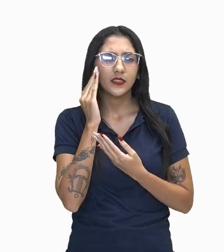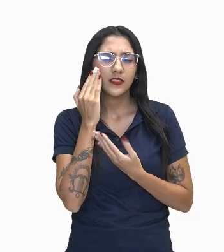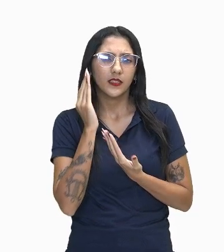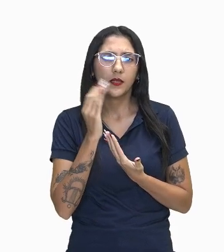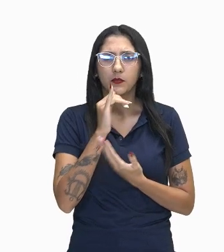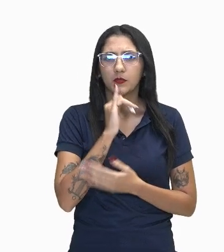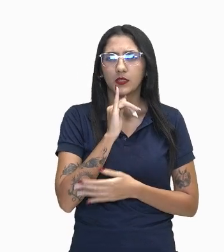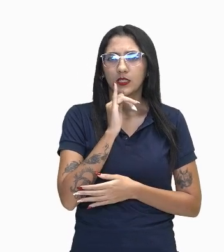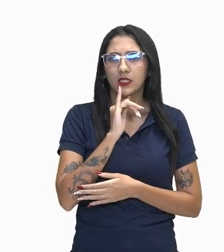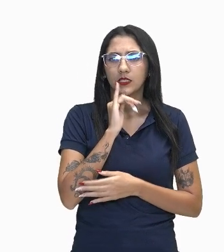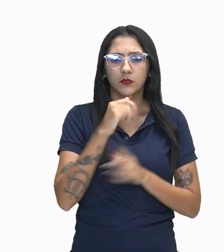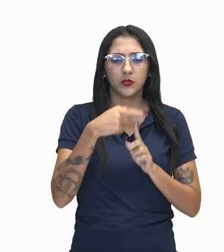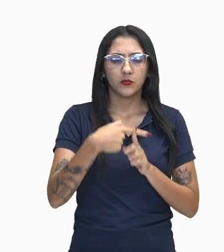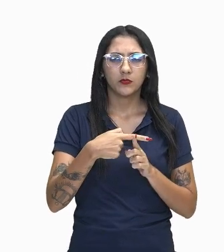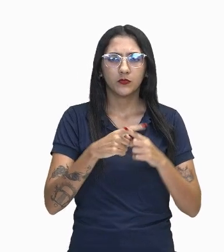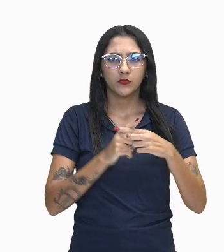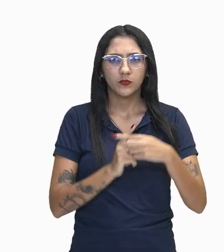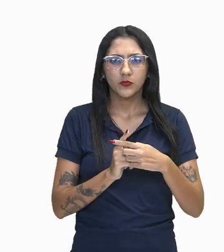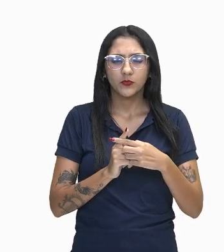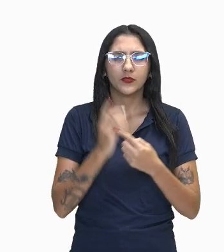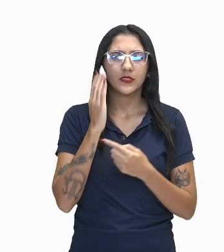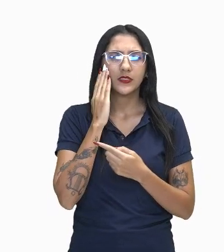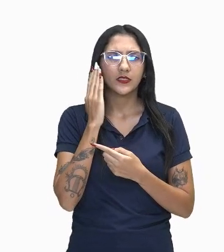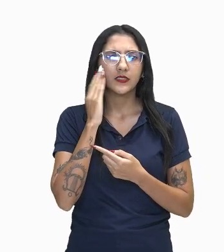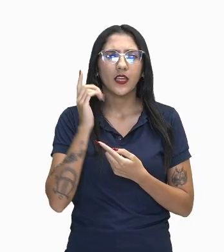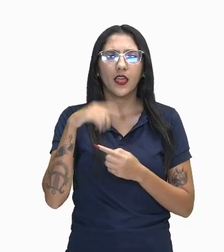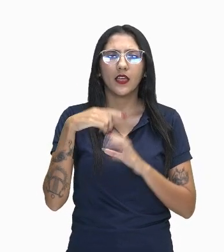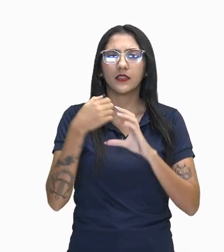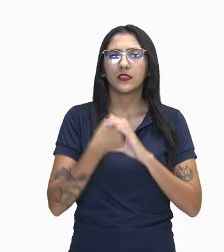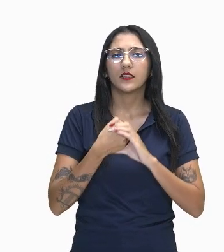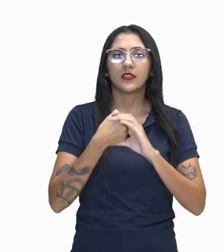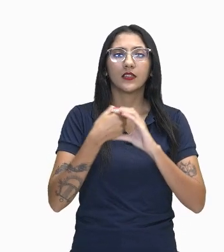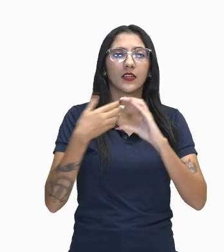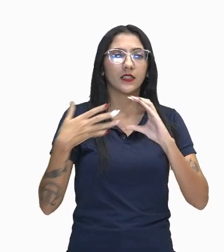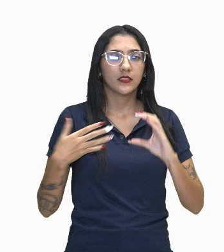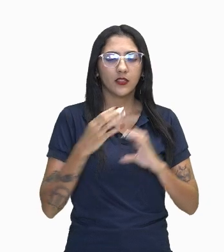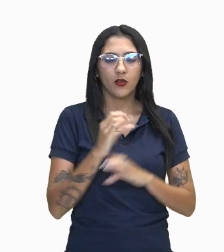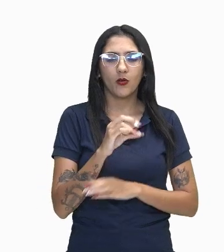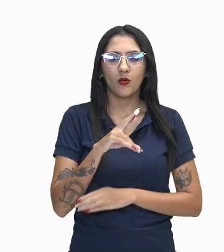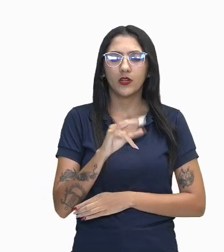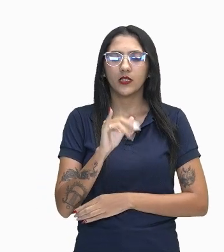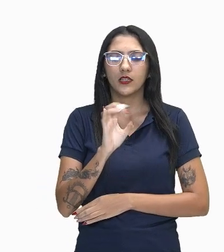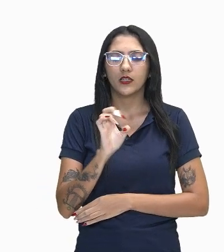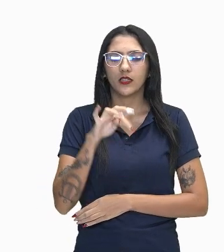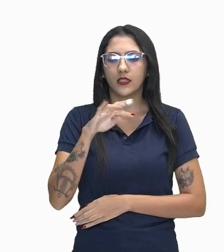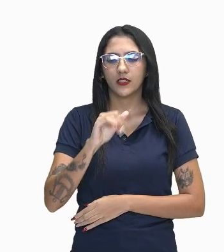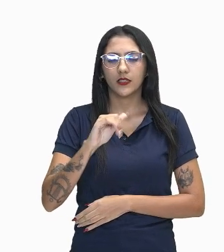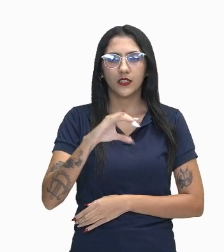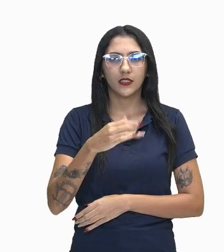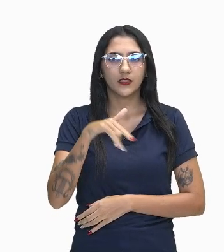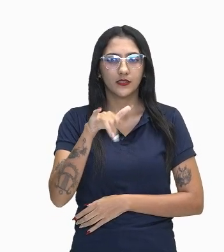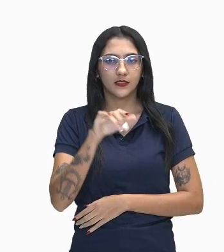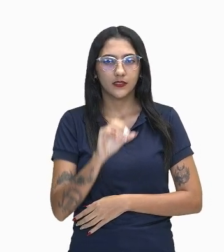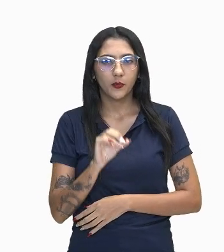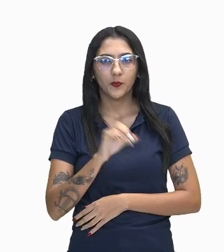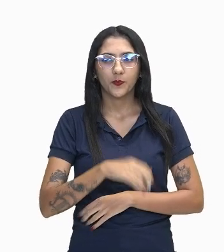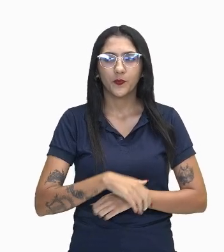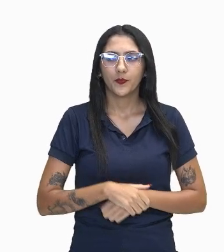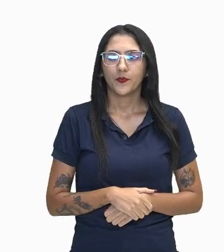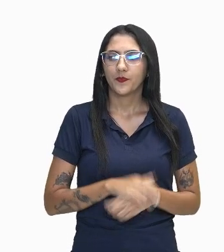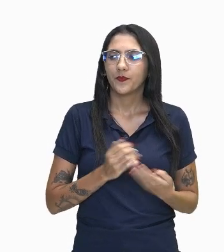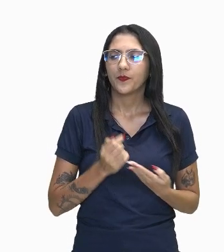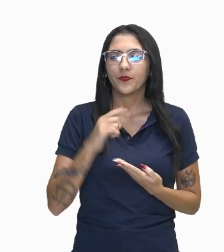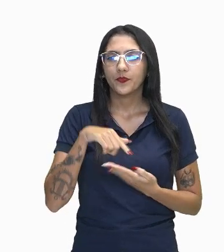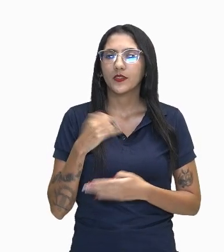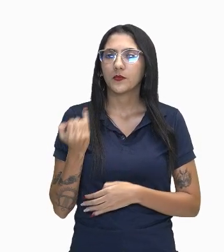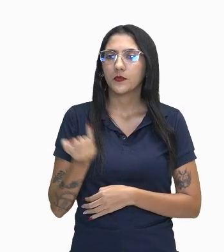ser o principal, né, fundamento aí desses pontos de referência, que auxiliam